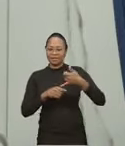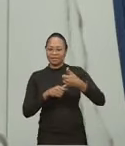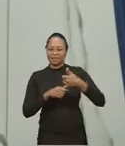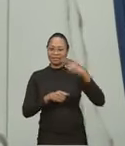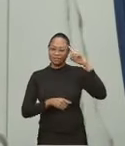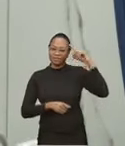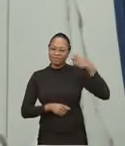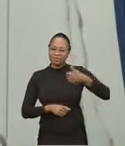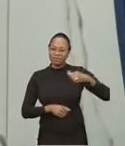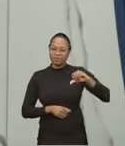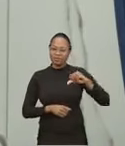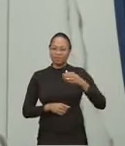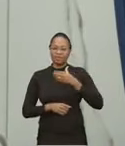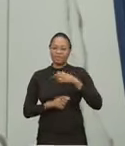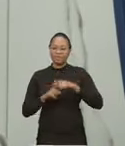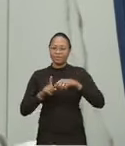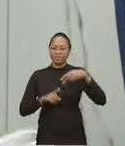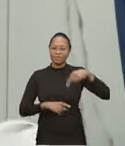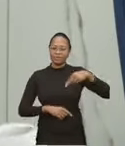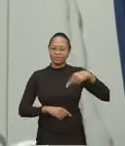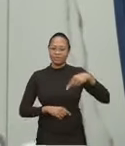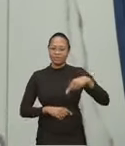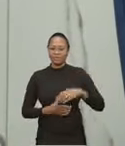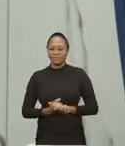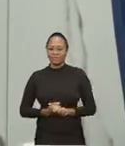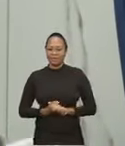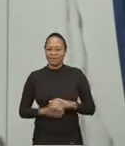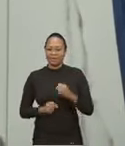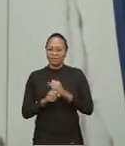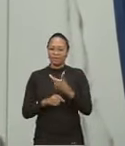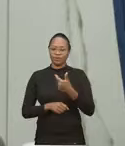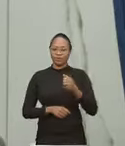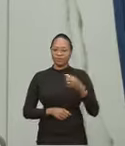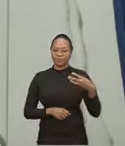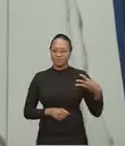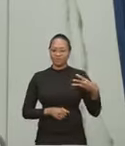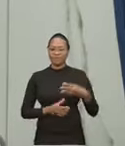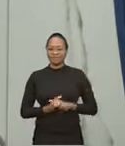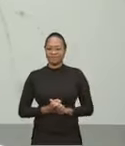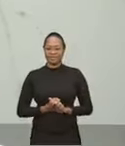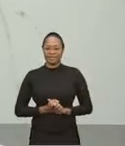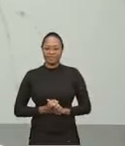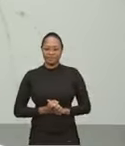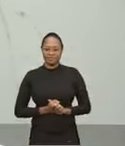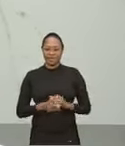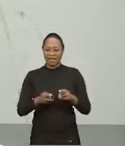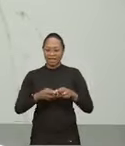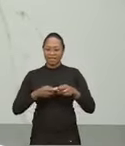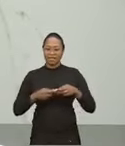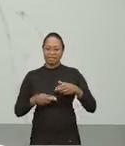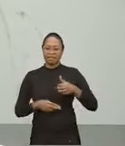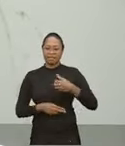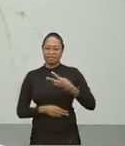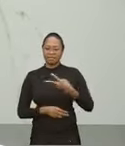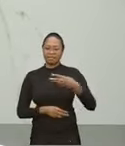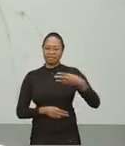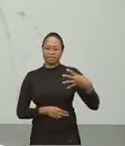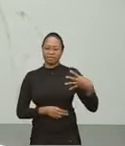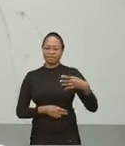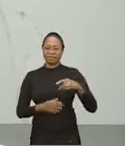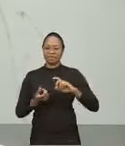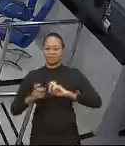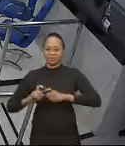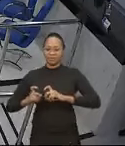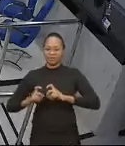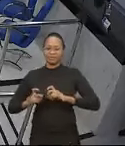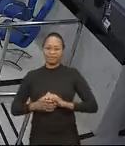novembro de 2023, às 9 horas, no plenário da Câmara Municipal de Camaçari, senhor presidente. Requerimento de número 034, em